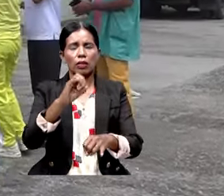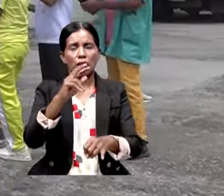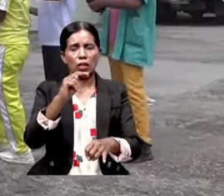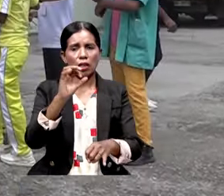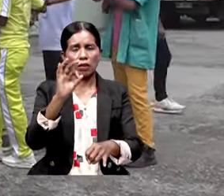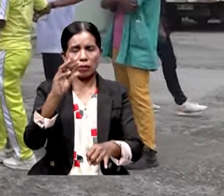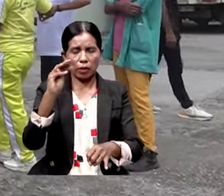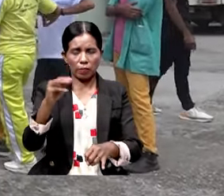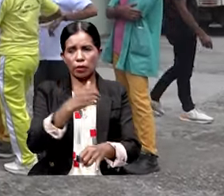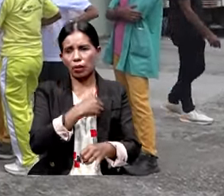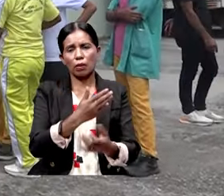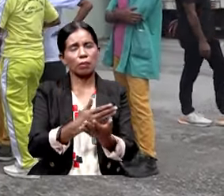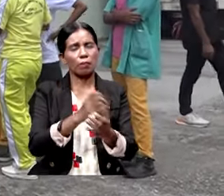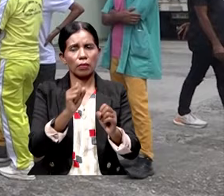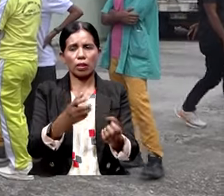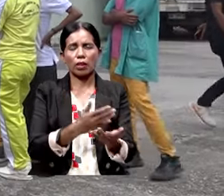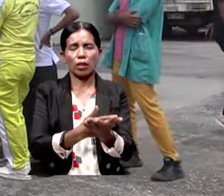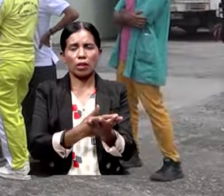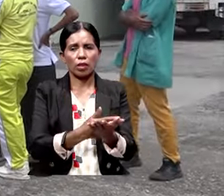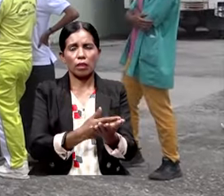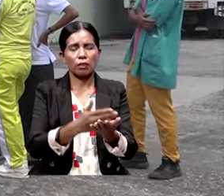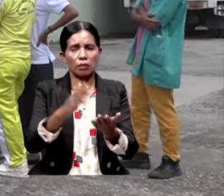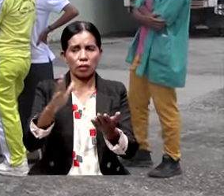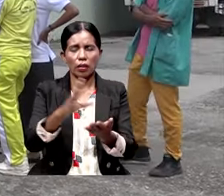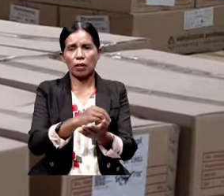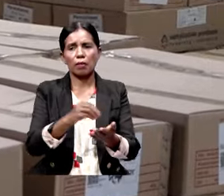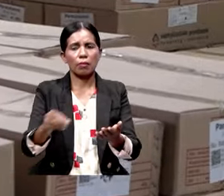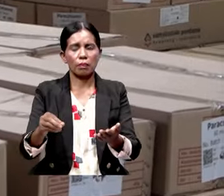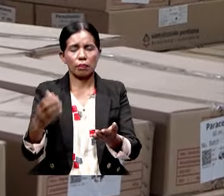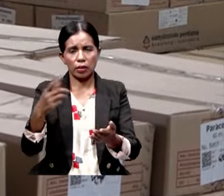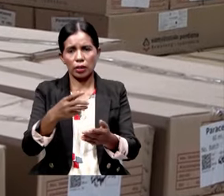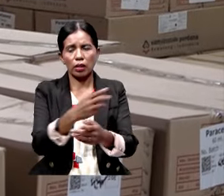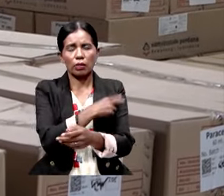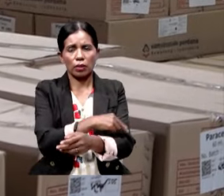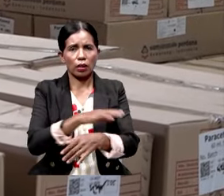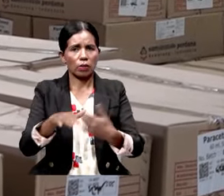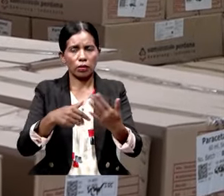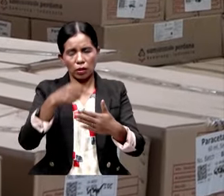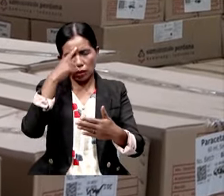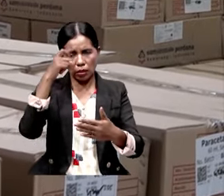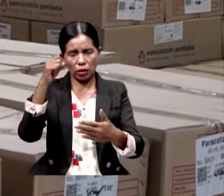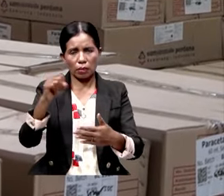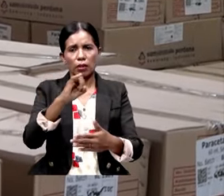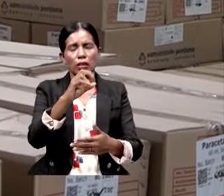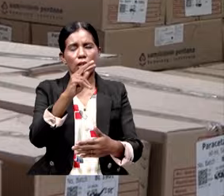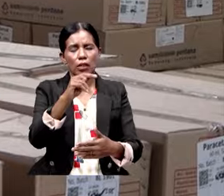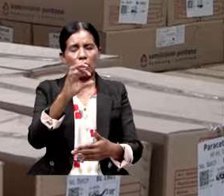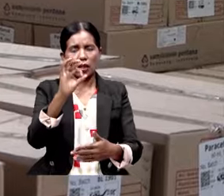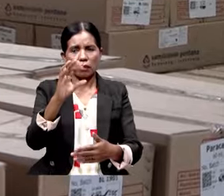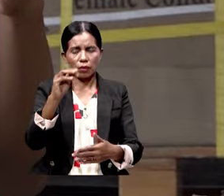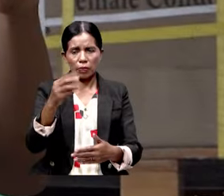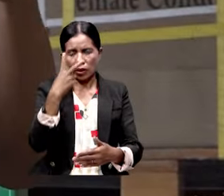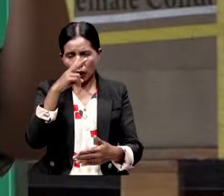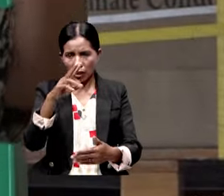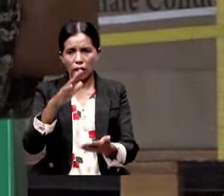halo distribuição ba facilidade saúde cira e a território nacional, tamba Direção Nacional Farmácia Medicamento se verifica o